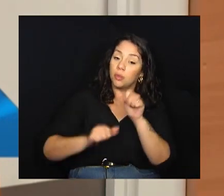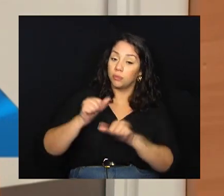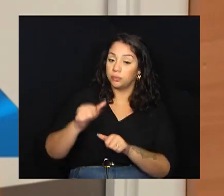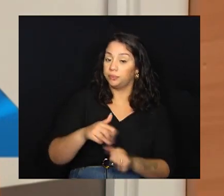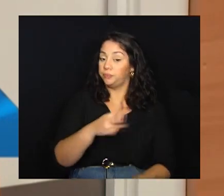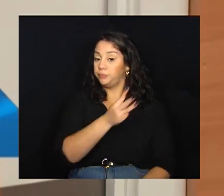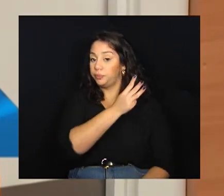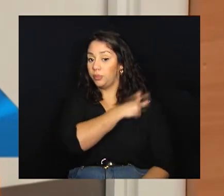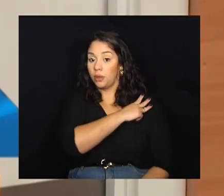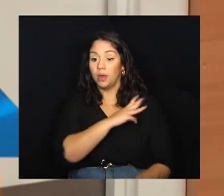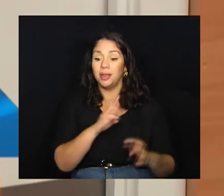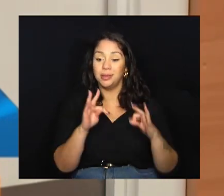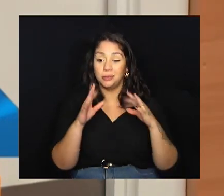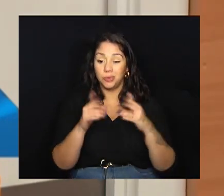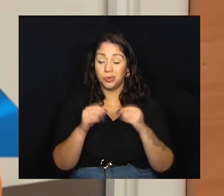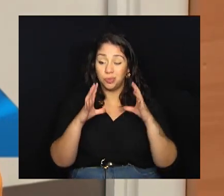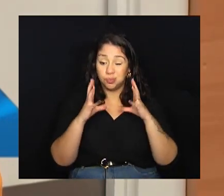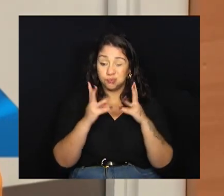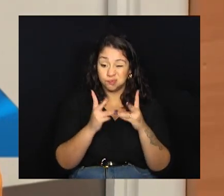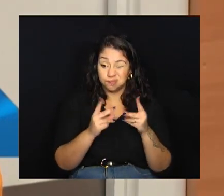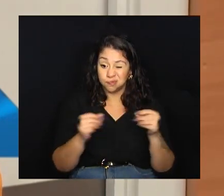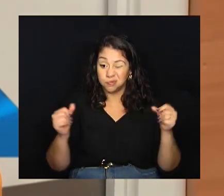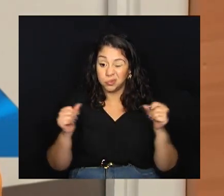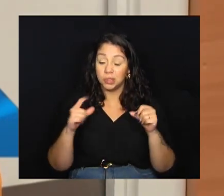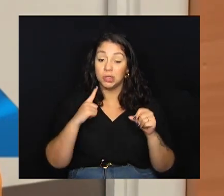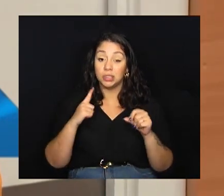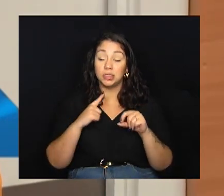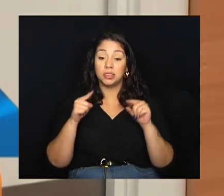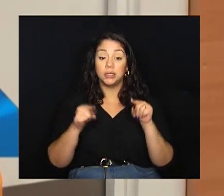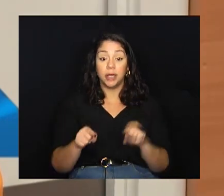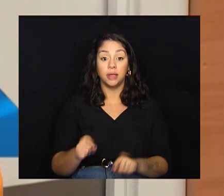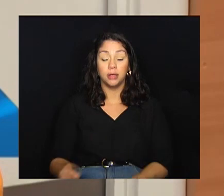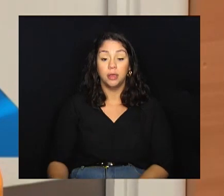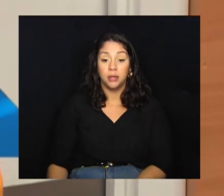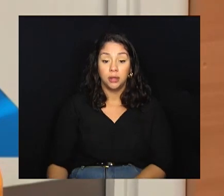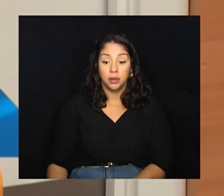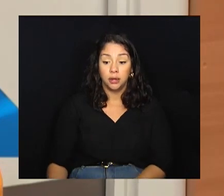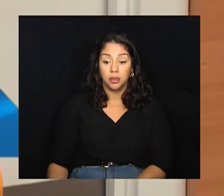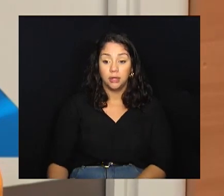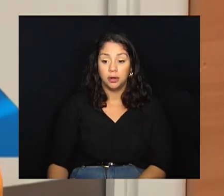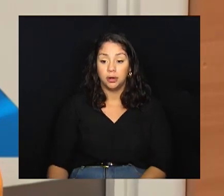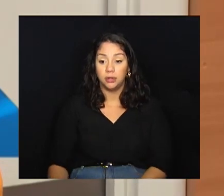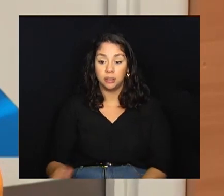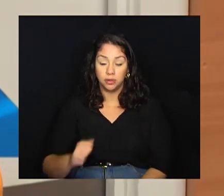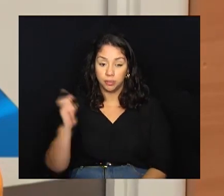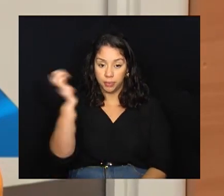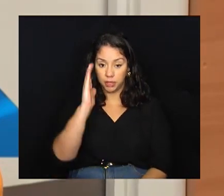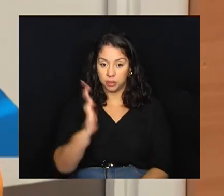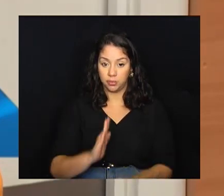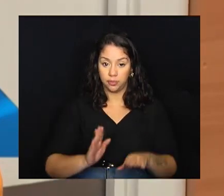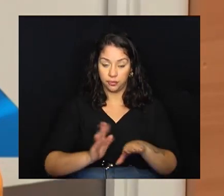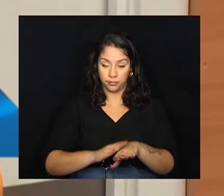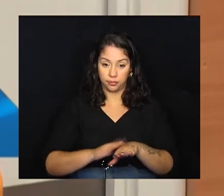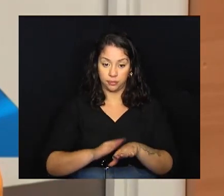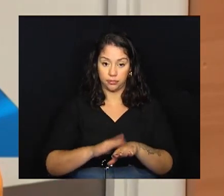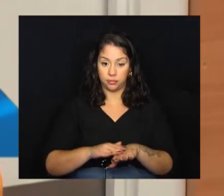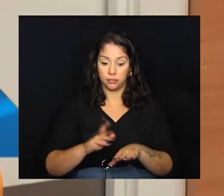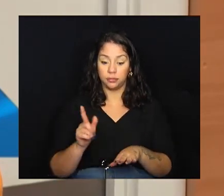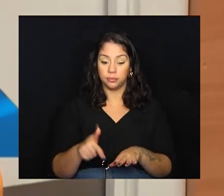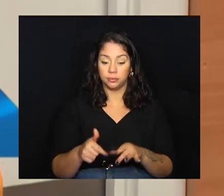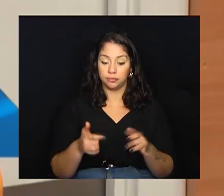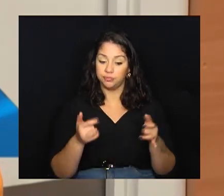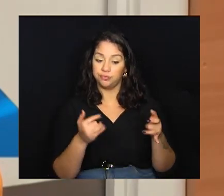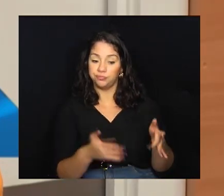esses desmontes tem colocado né o Brasil muito a mercê